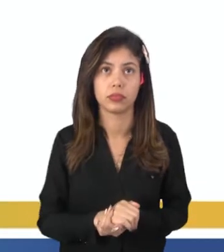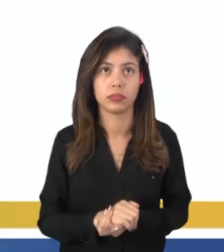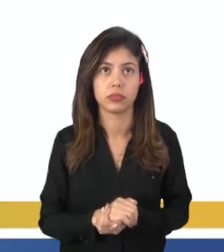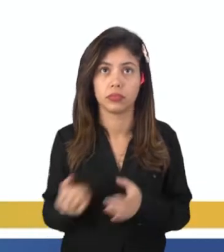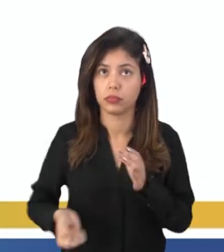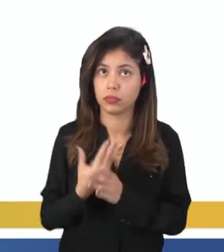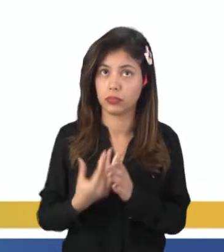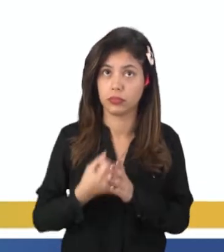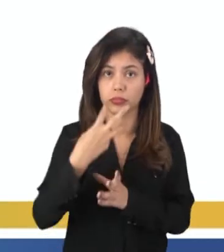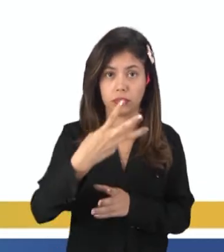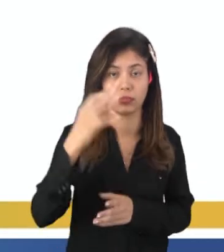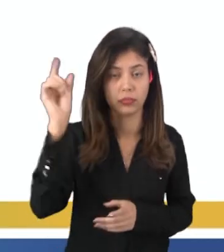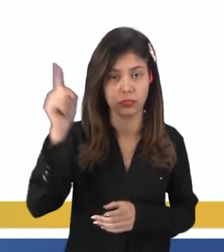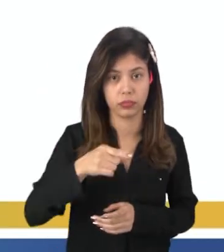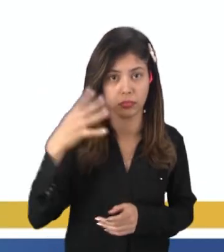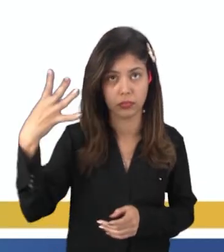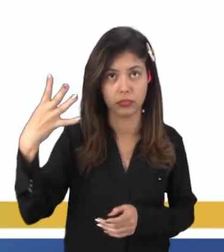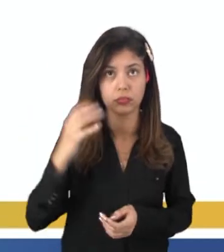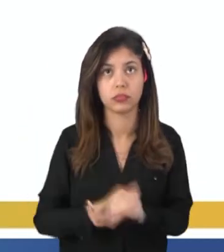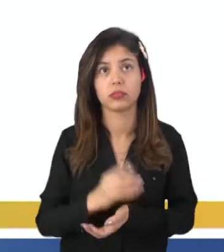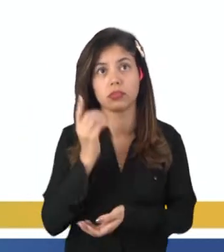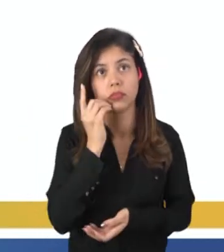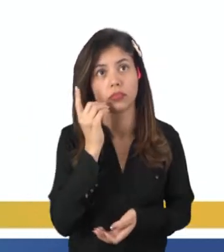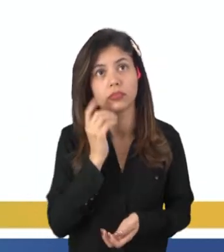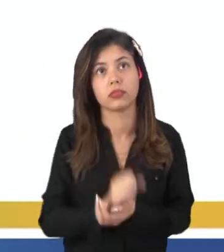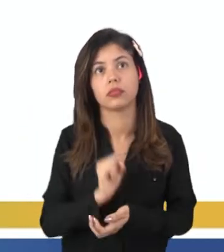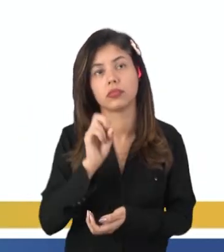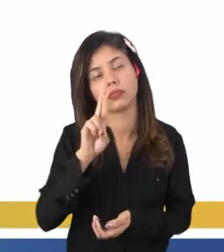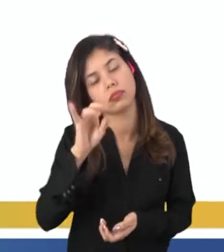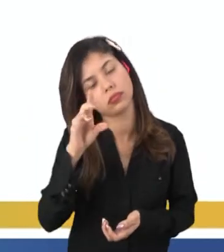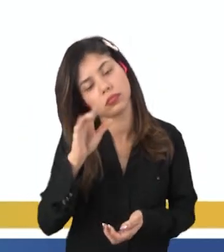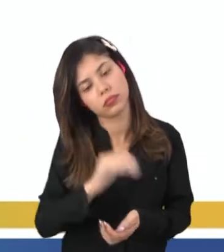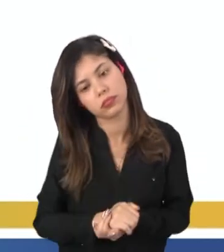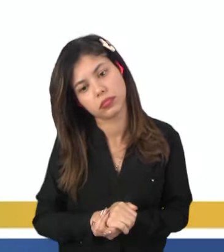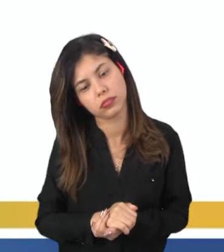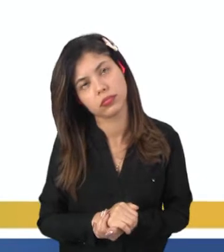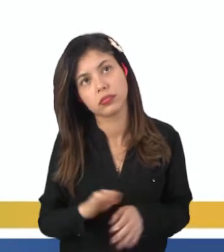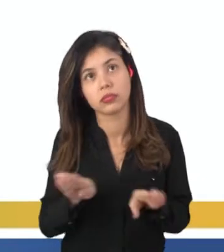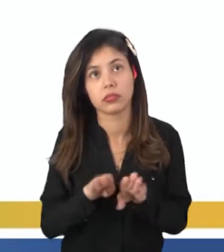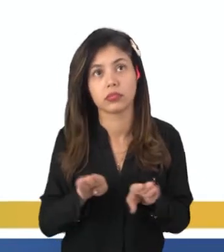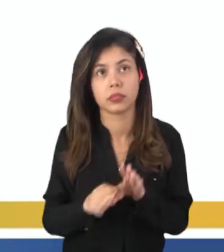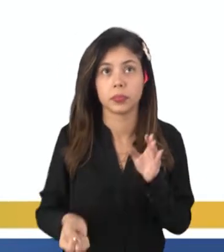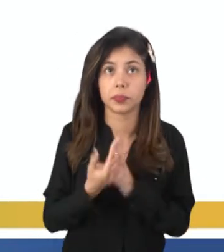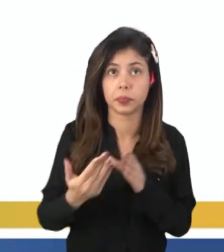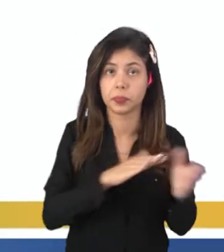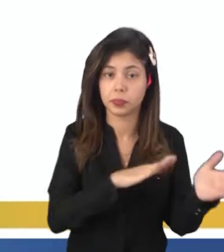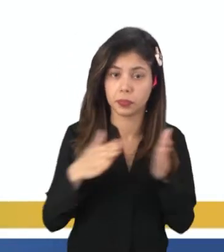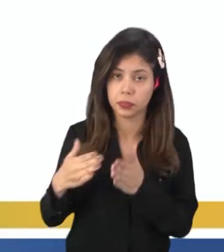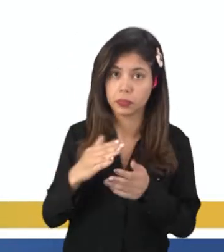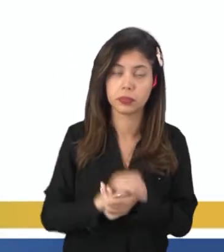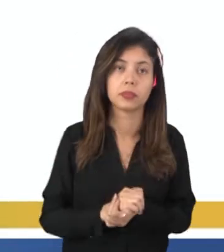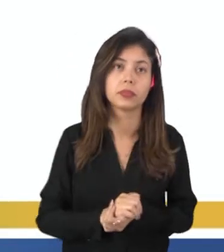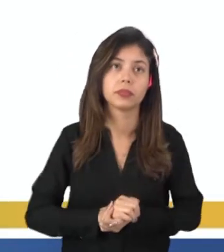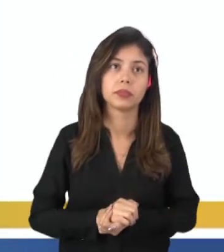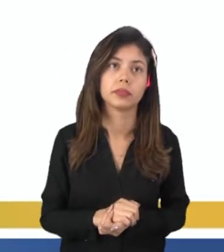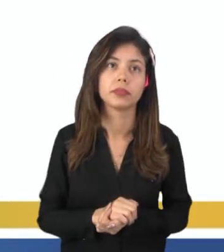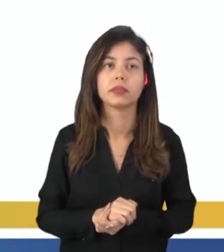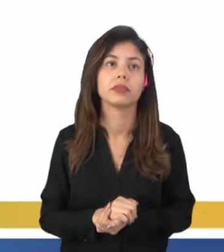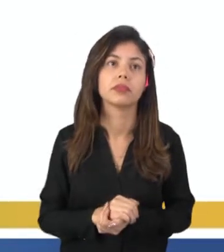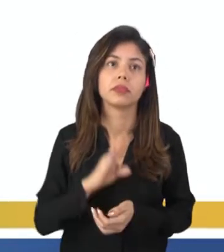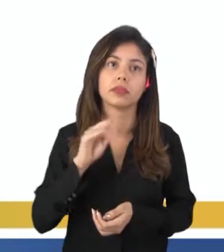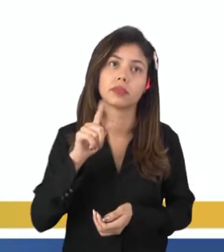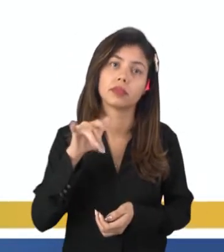produção, 3/4 dia, né, ao suzerano, ou seja, de 30 a 40% do que ele produzia, ele repassava ao suzerano.